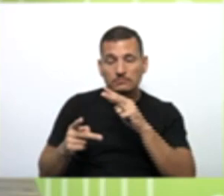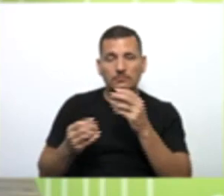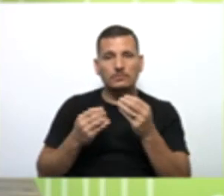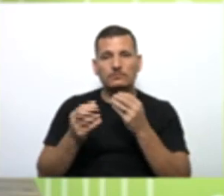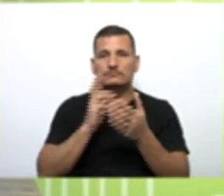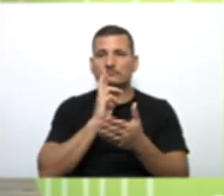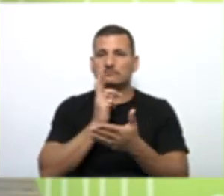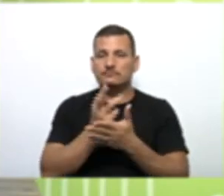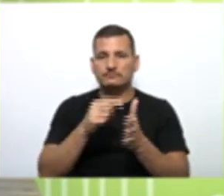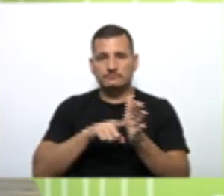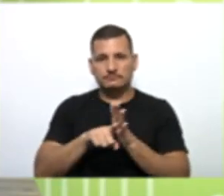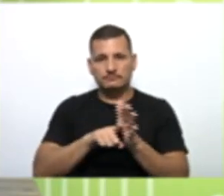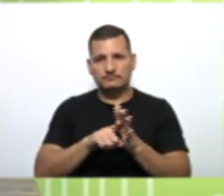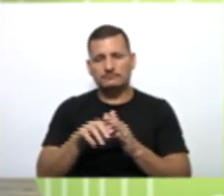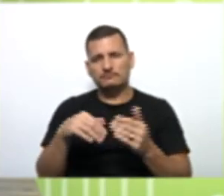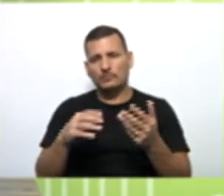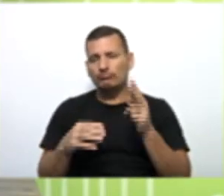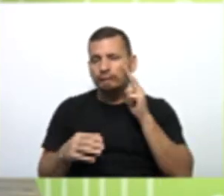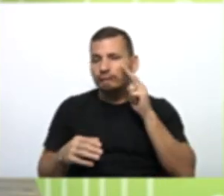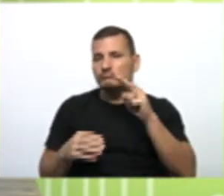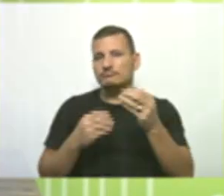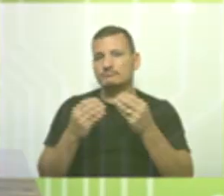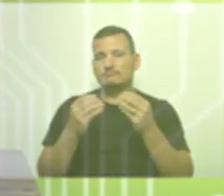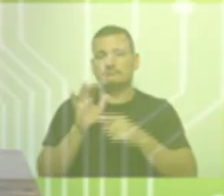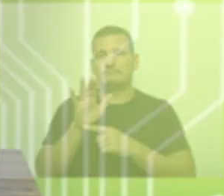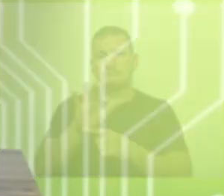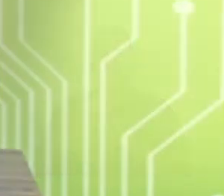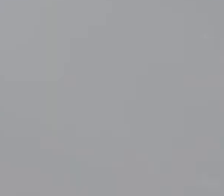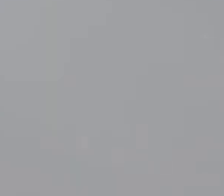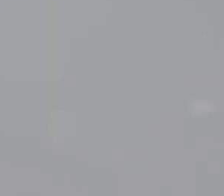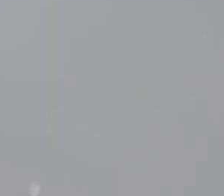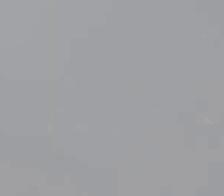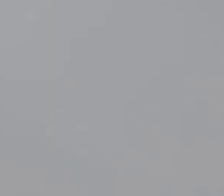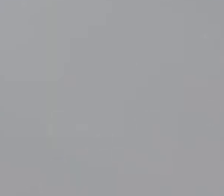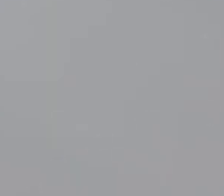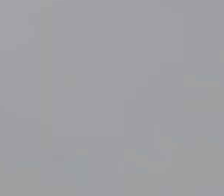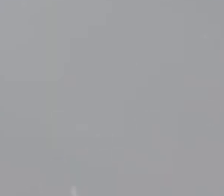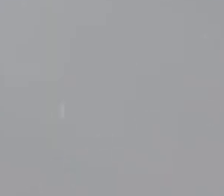funciona essa apresentação de uma pesquisa.